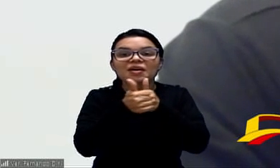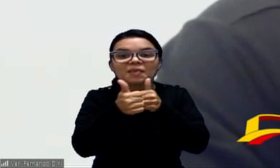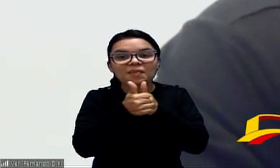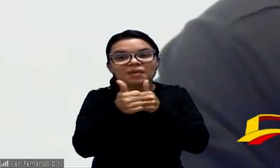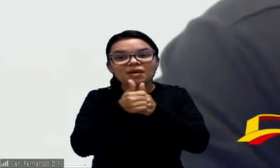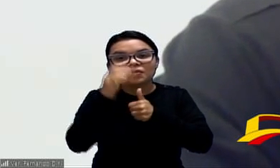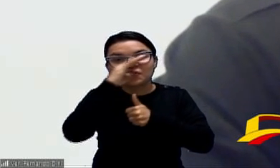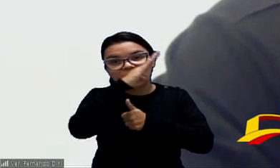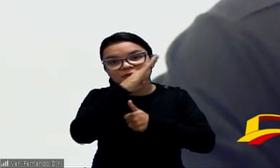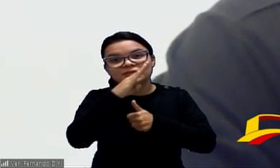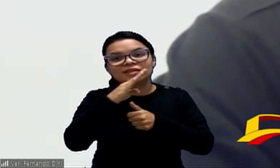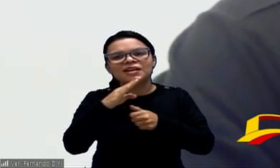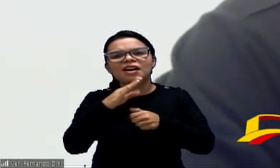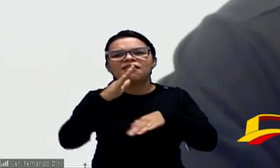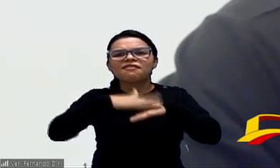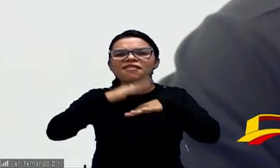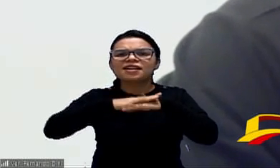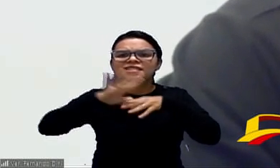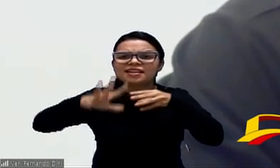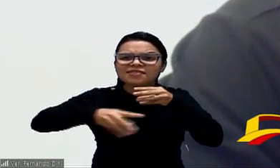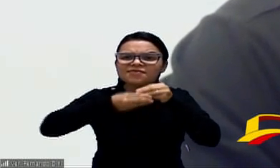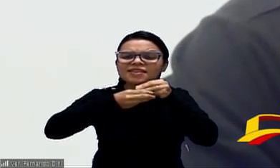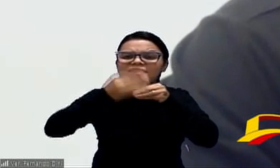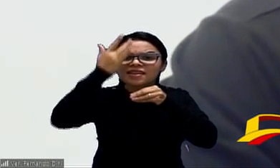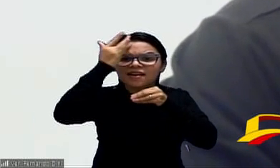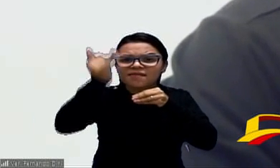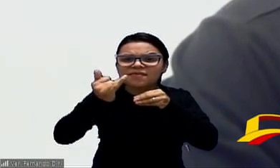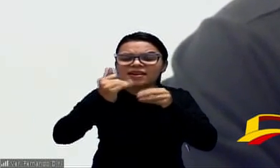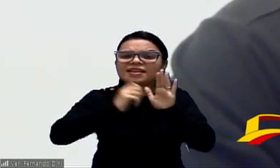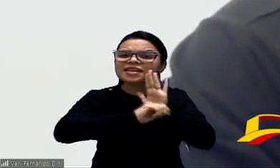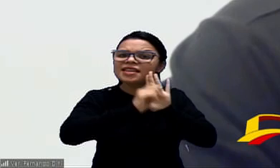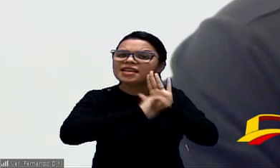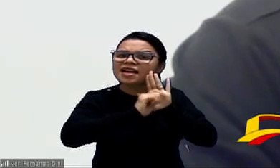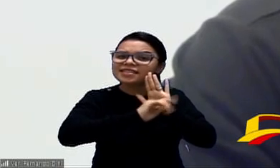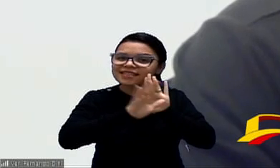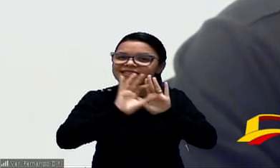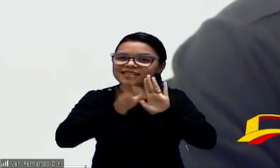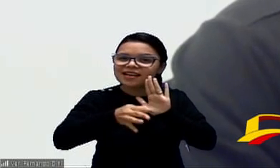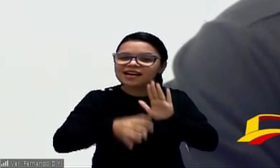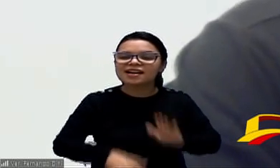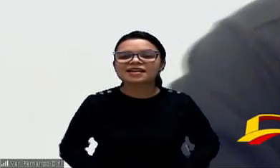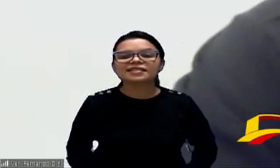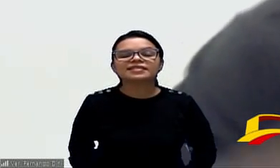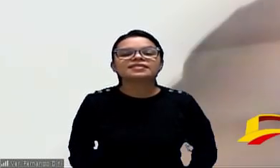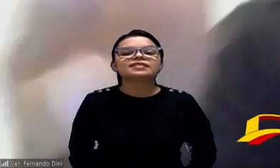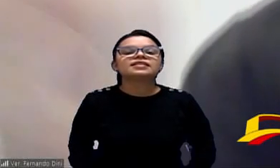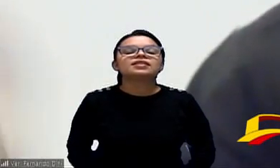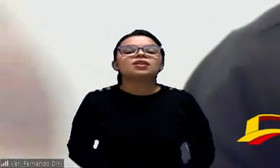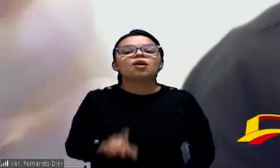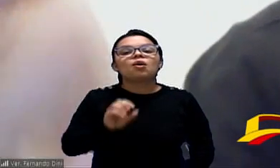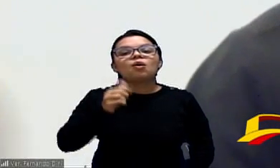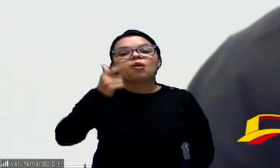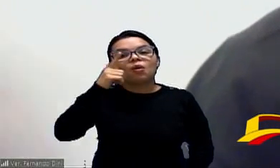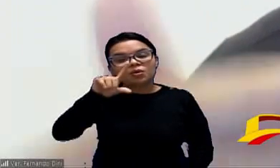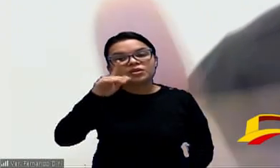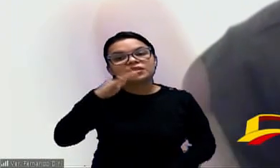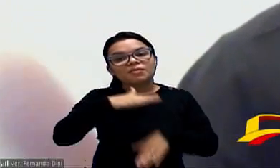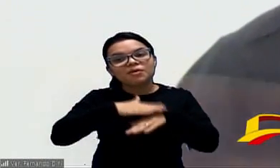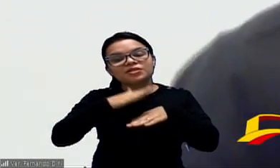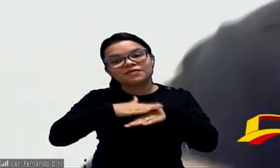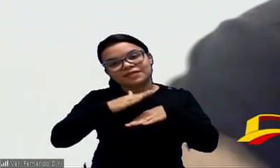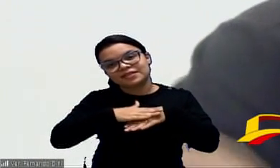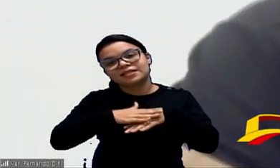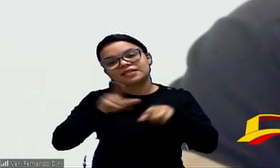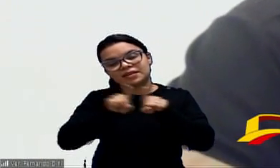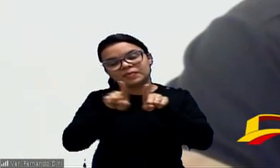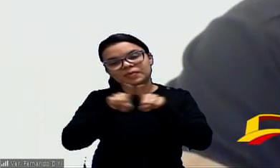Mas emenda, amanhã ele assina, Luiz. Luiz, outra coisa também, Luiz, o que você pode fazer também, a minha já está, não vou pedir para a doutora